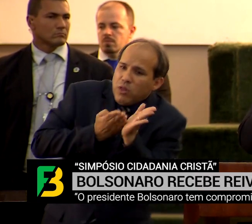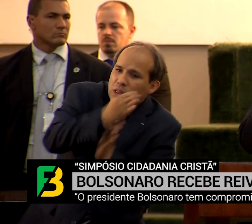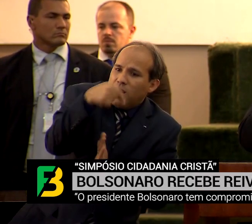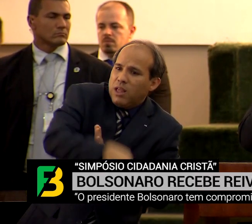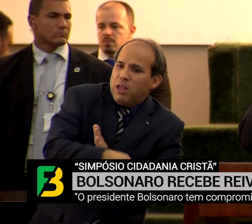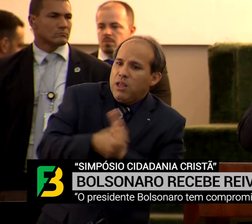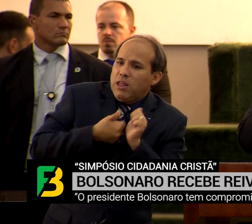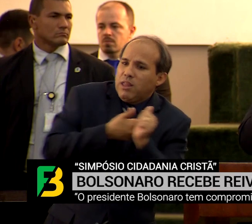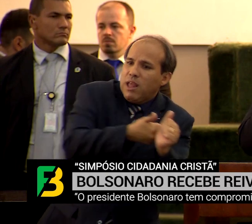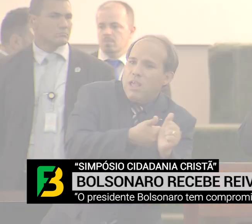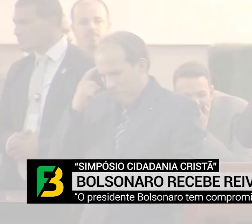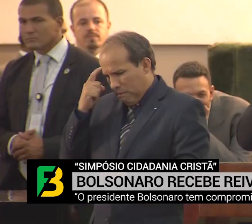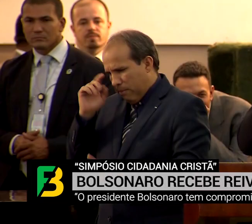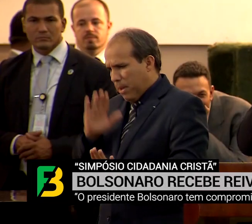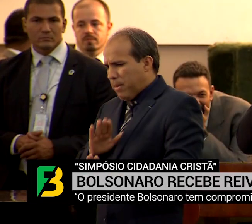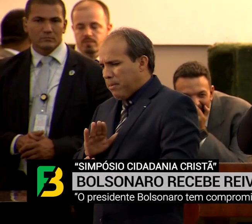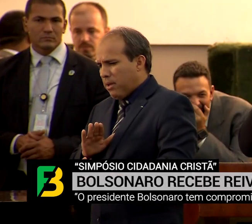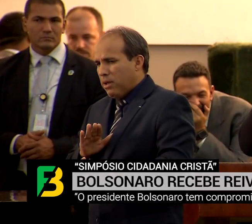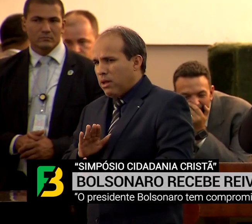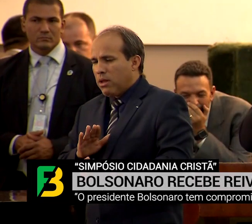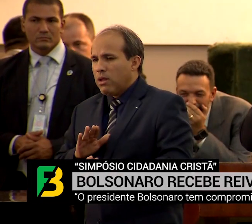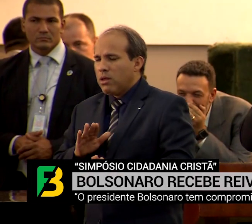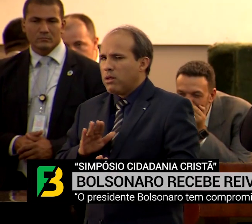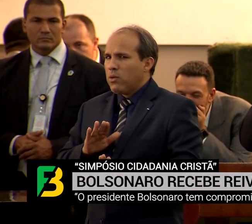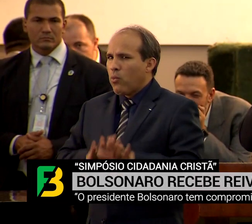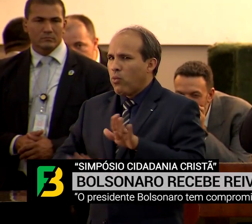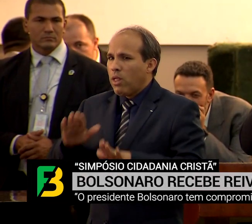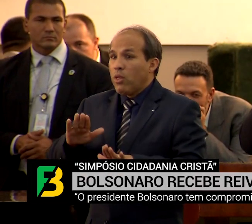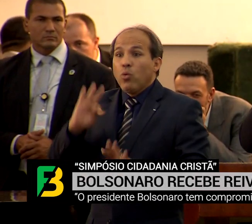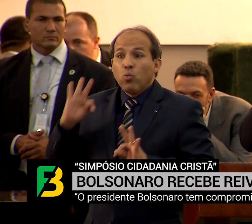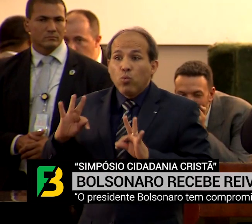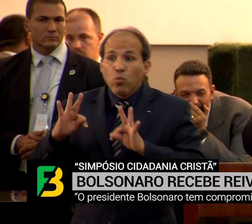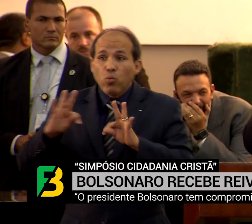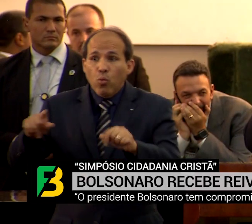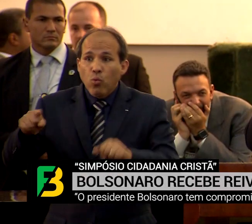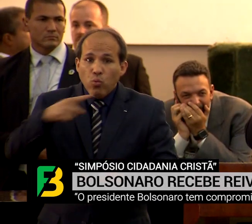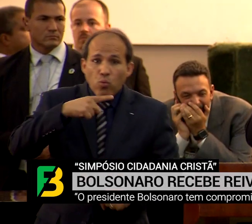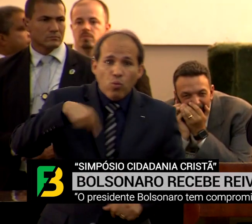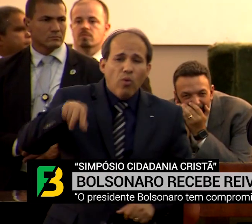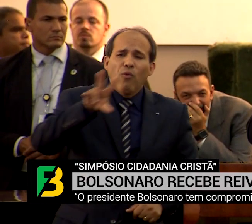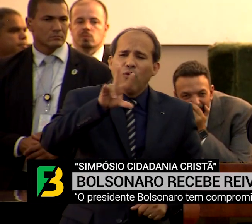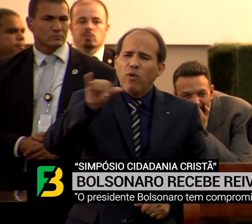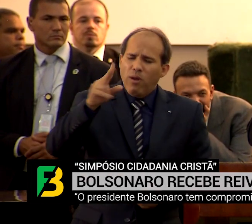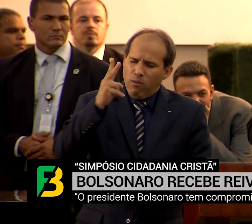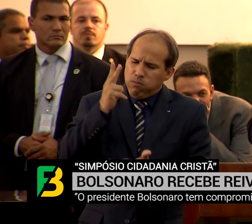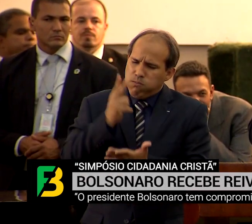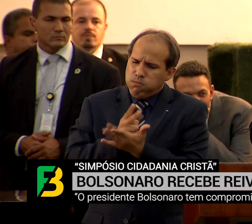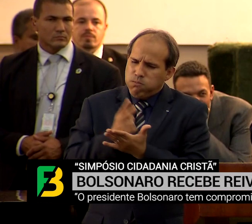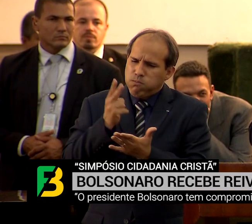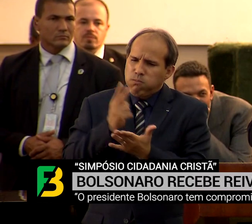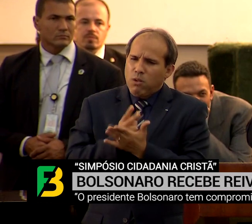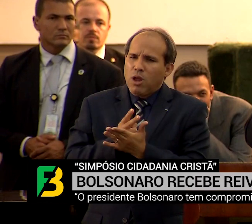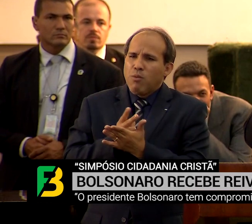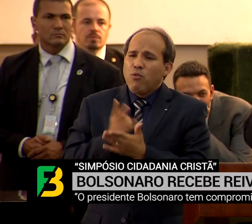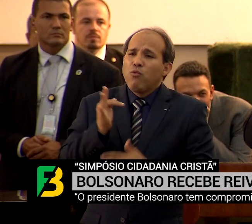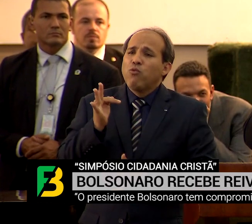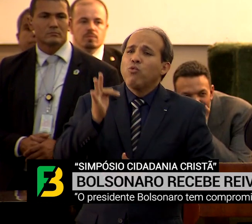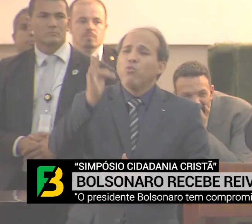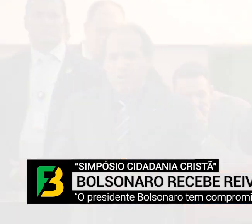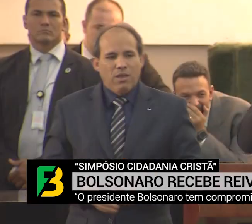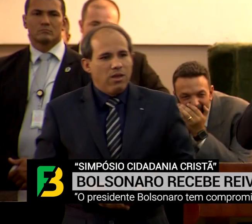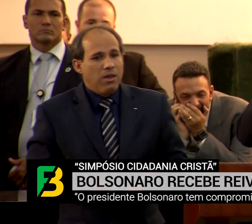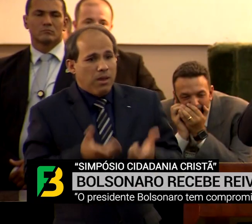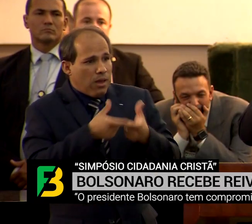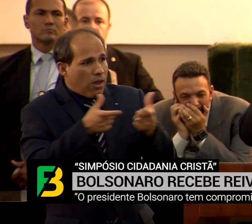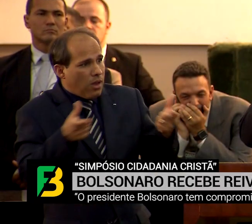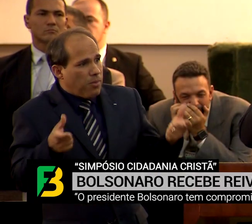que já estamos na linha. Todos nós teremos exatamente o mesmo fim aqui na Terra, não há exceção.